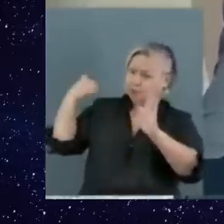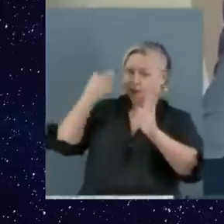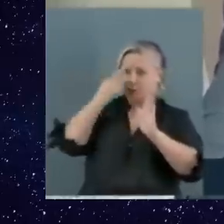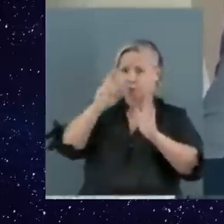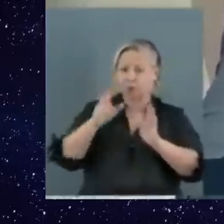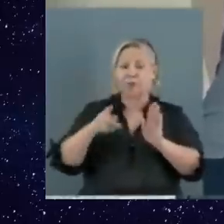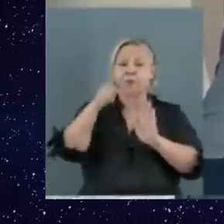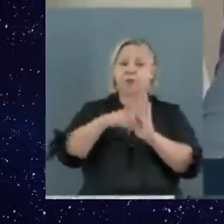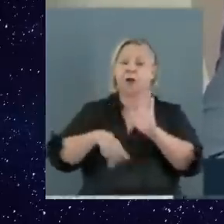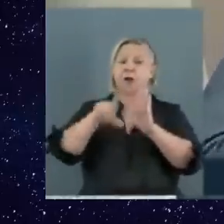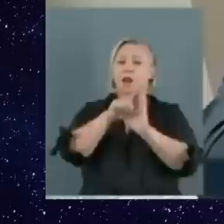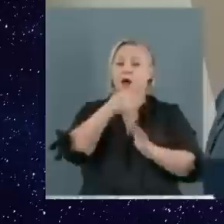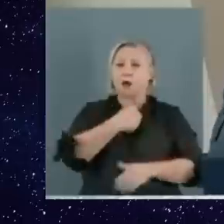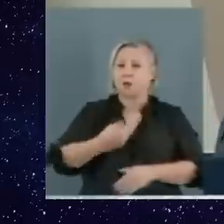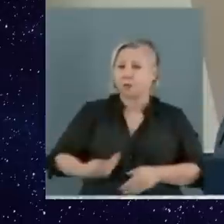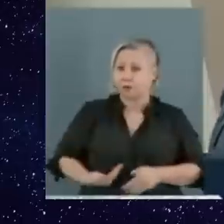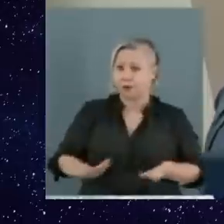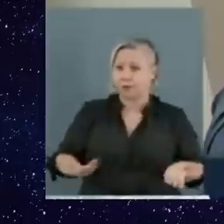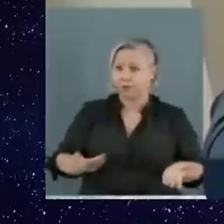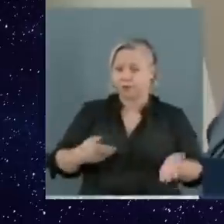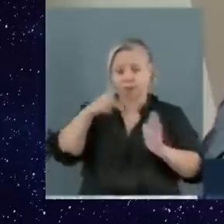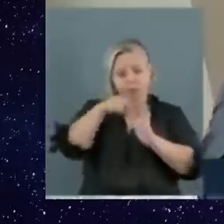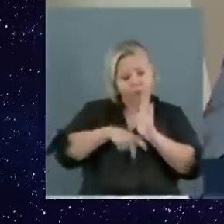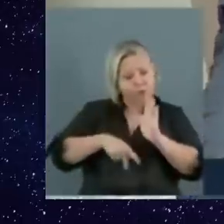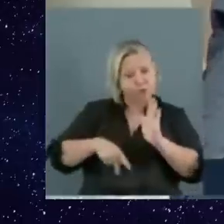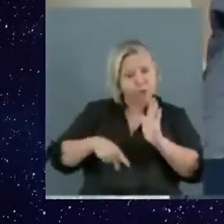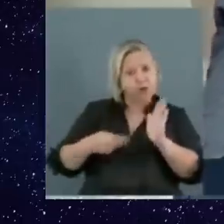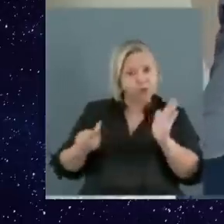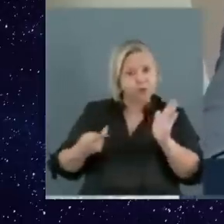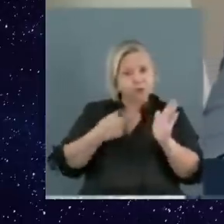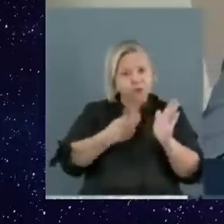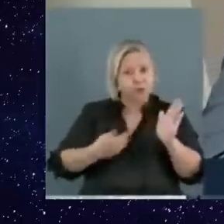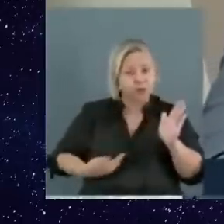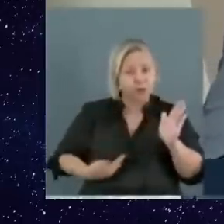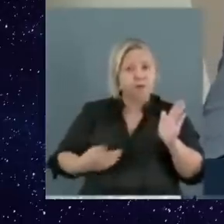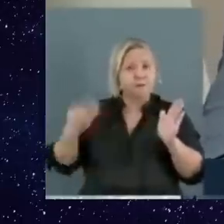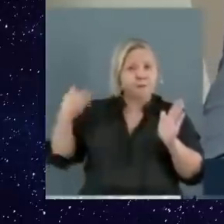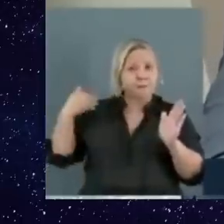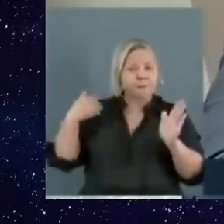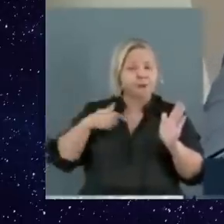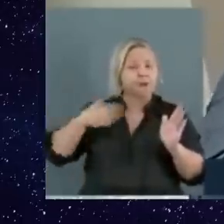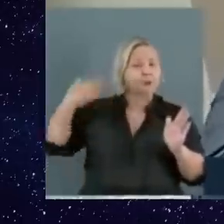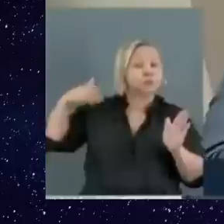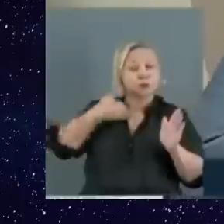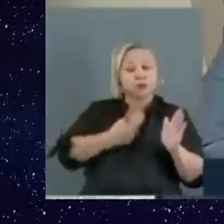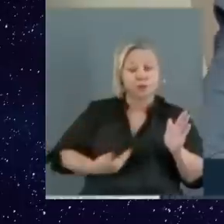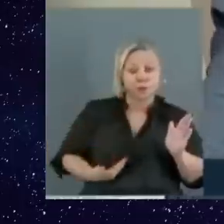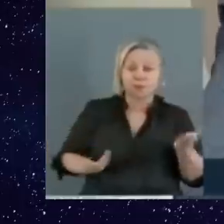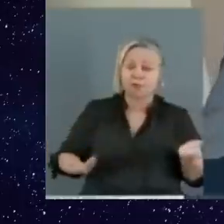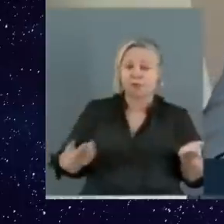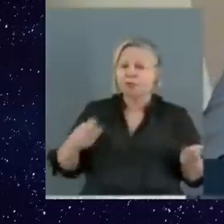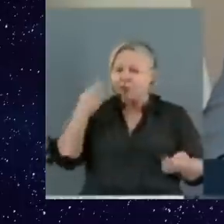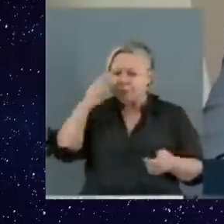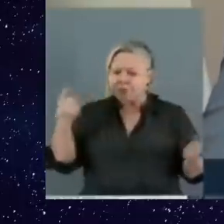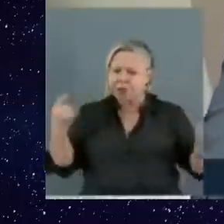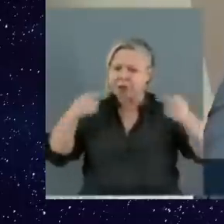não é do governo. O projeto é do senador Alessandro Vieira, está ali, 2020. Eu era governador. Se o senhor é contra o projeto do